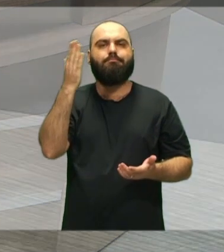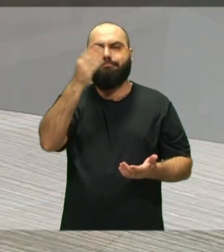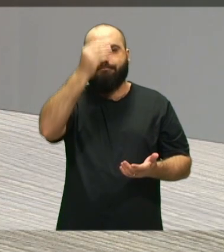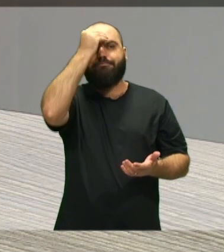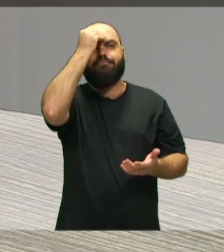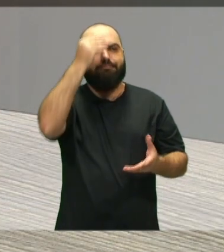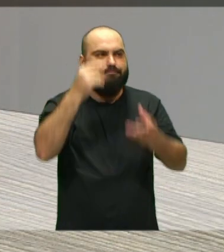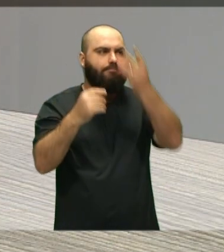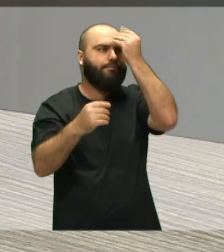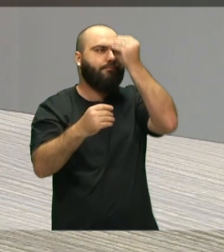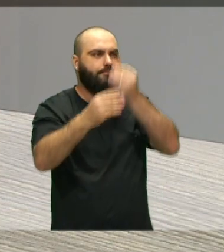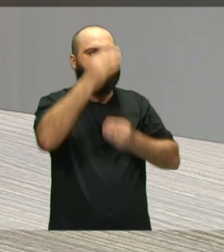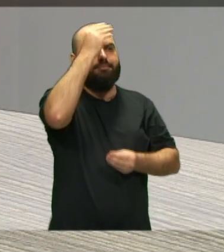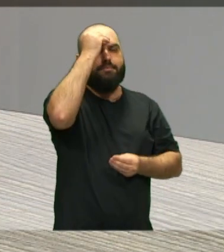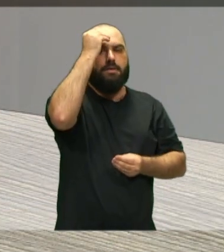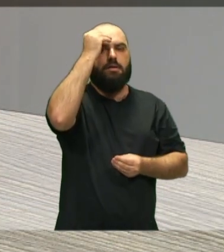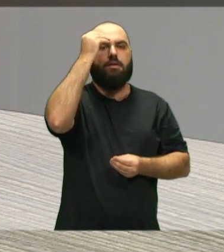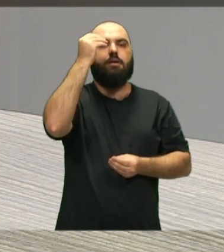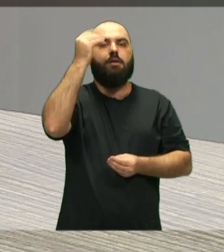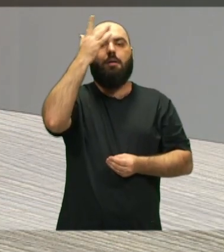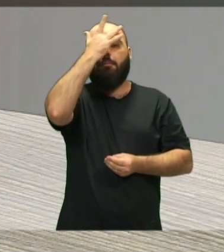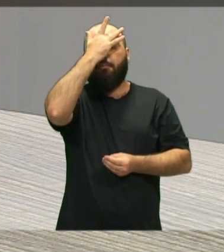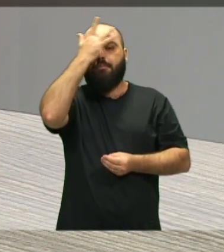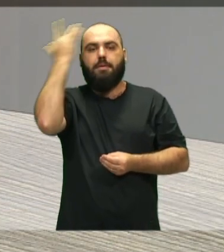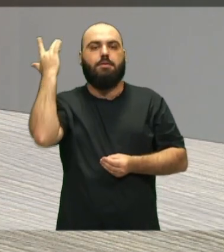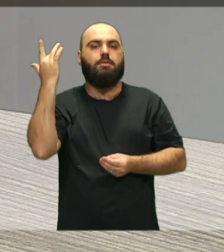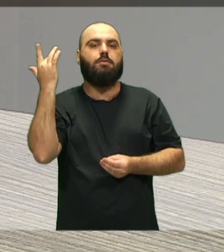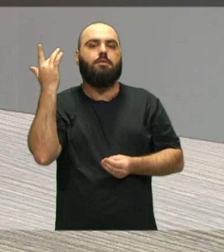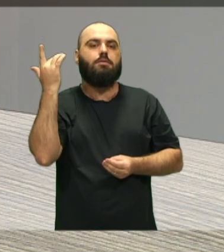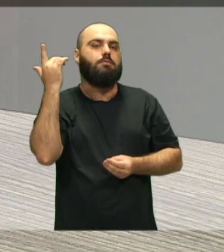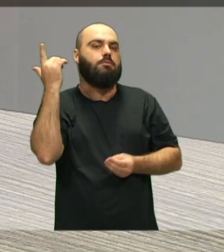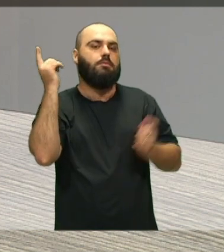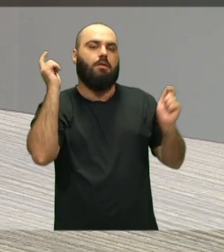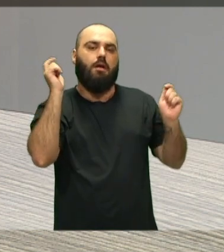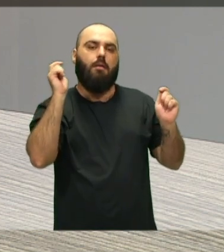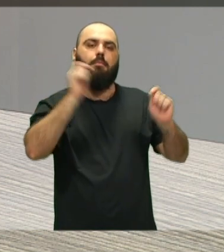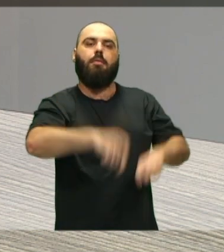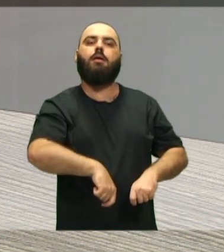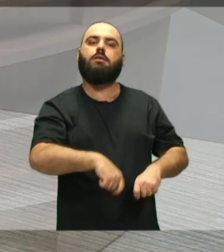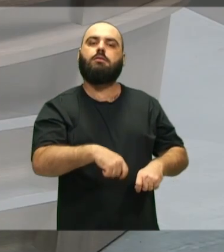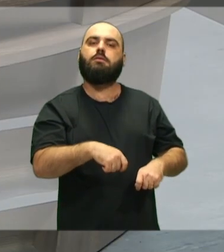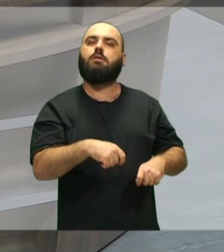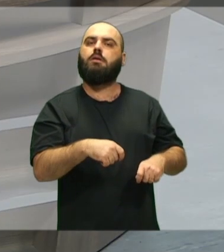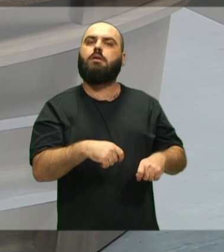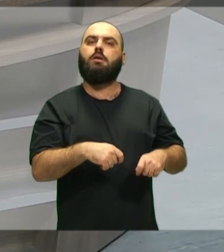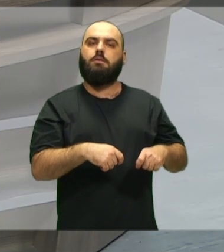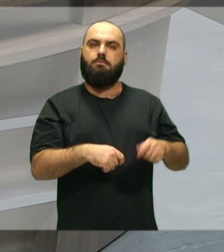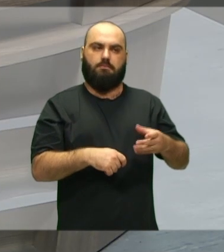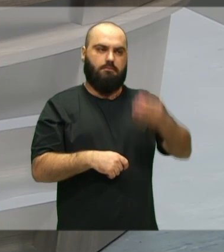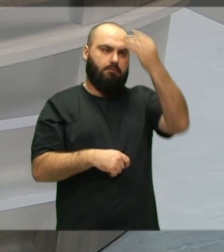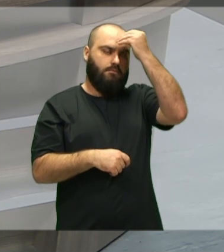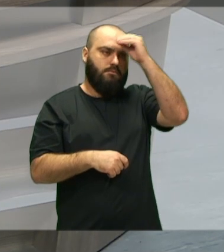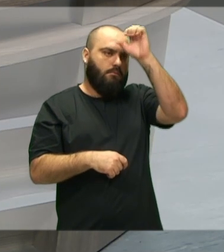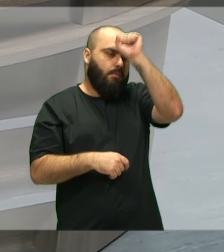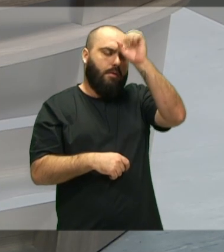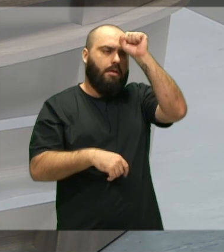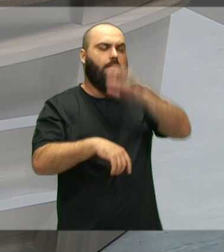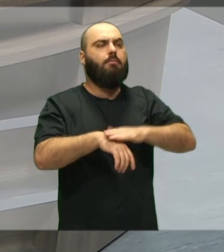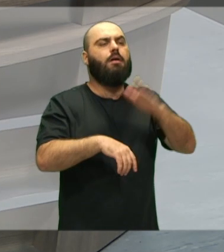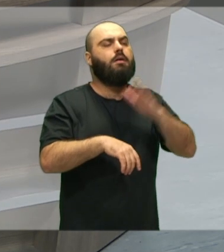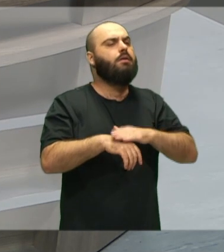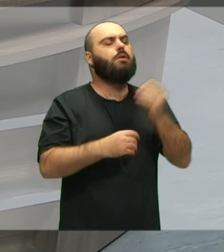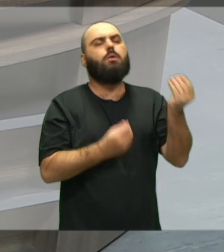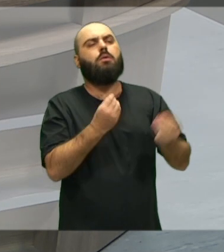para as pessoas a melhor forma delas se concentrarem e memorizarem? Essa técnica ela já existe, né?